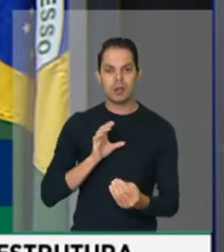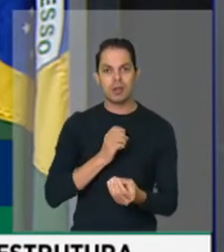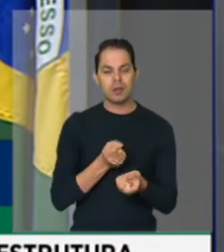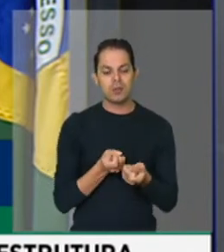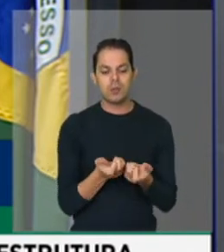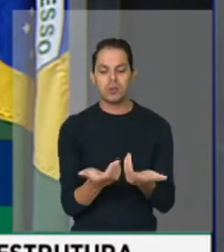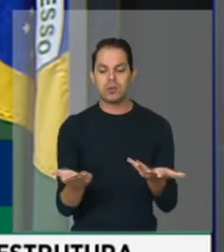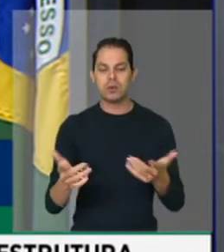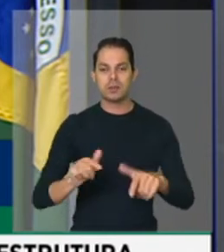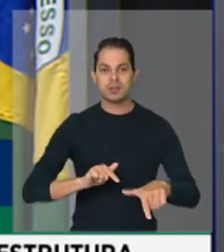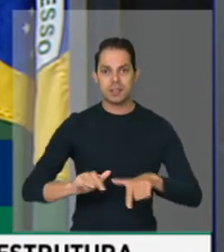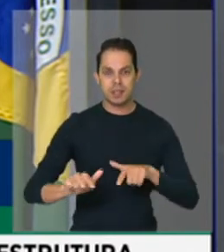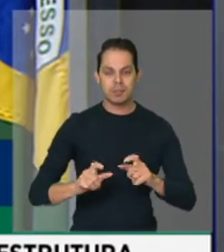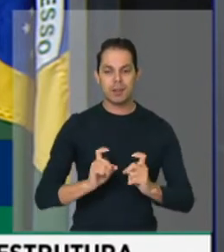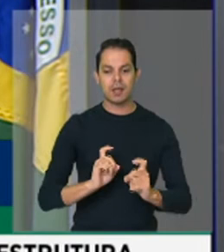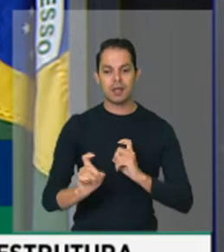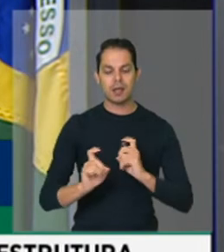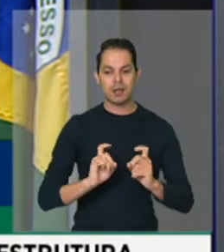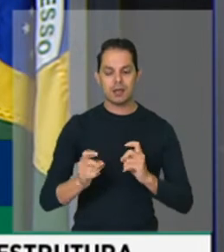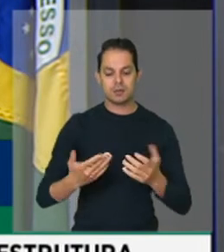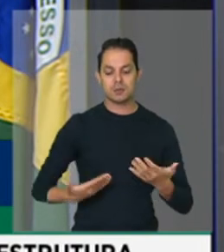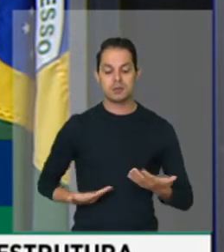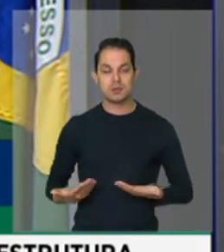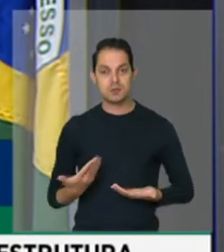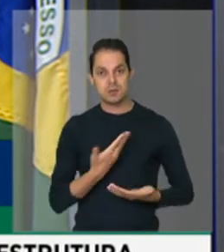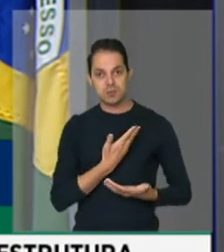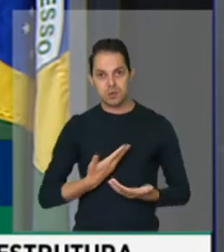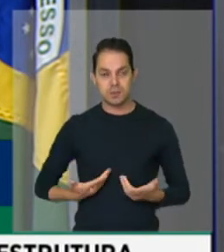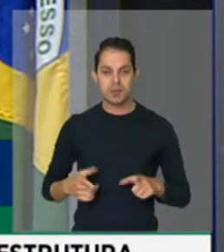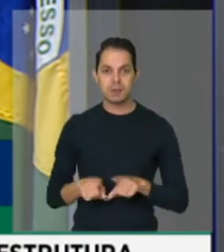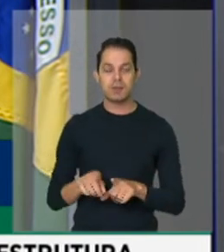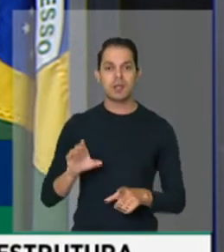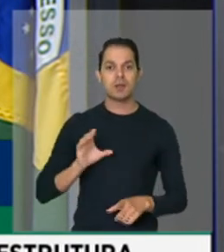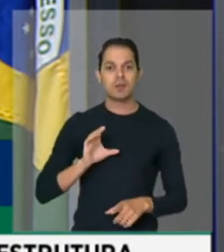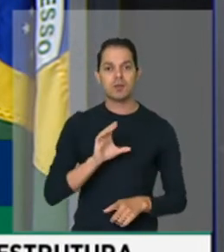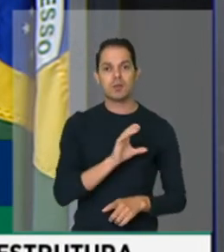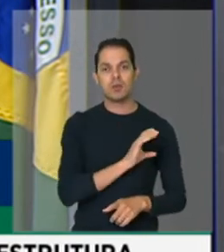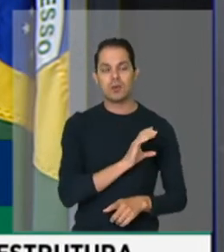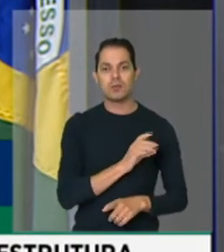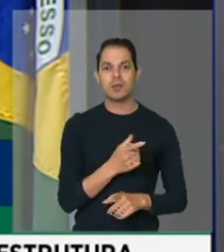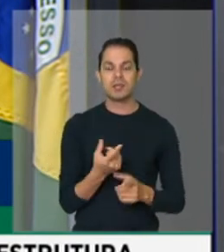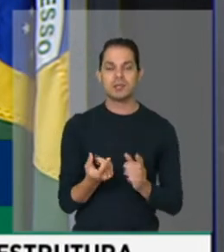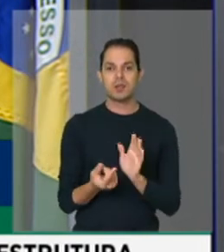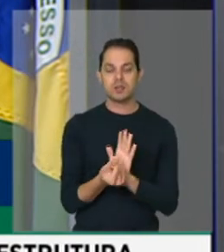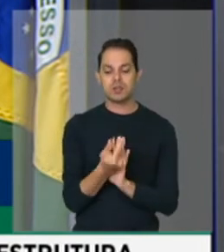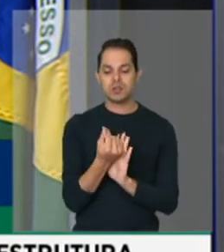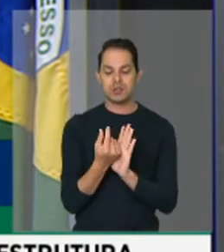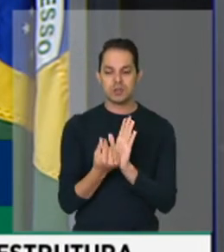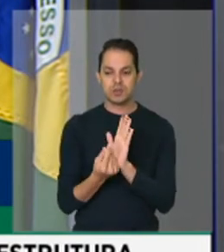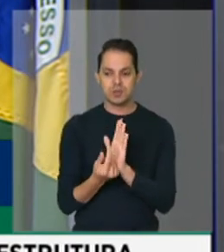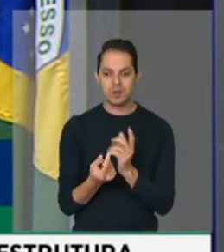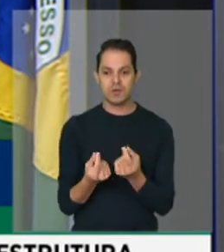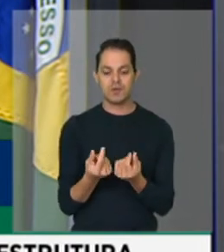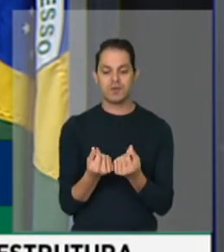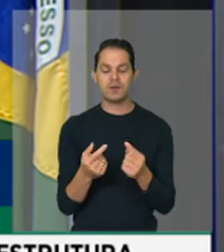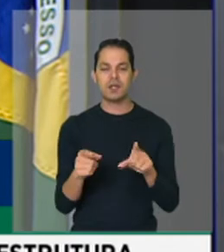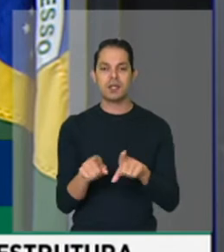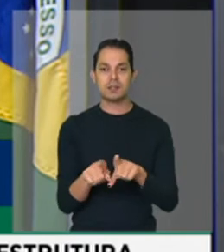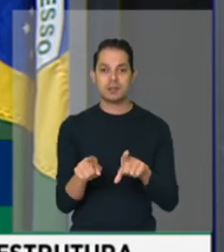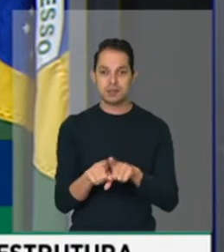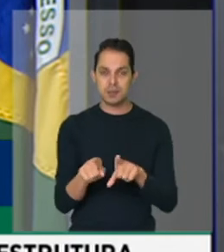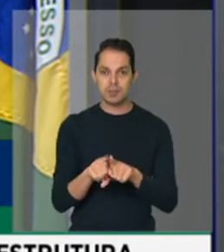Trabalho e Administração e Serviço Público, Comissão de Finanças e Tributação, Comissão de Constituição e